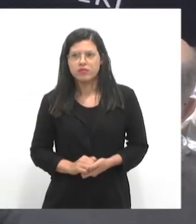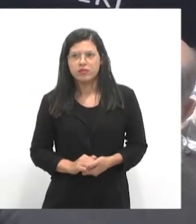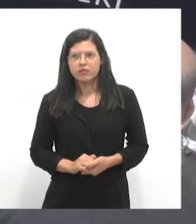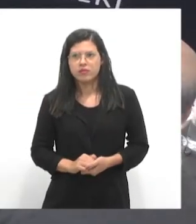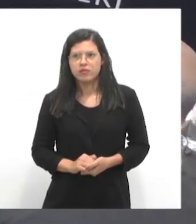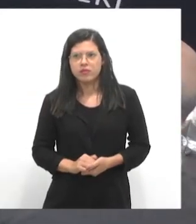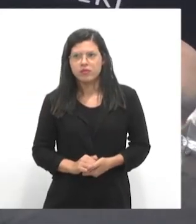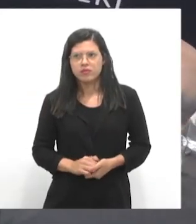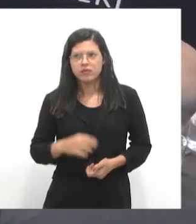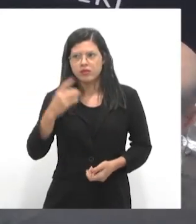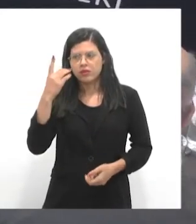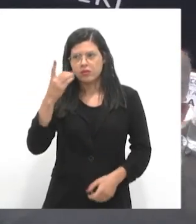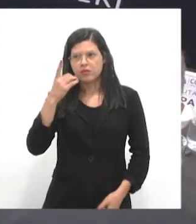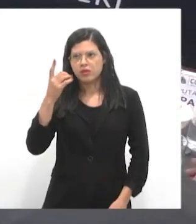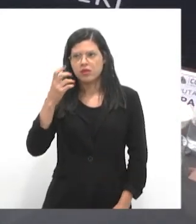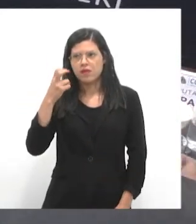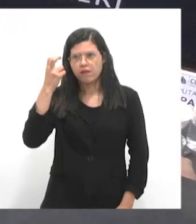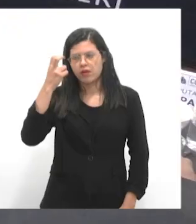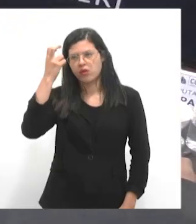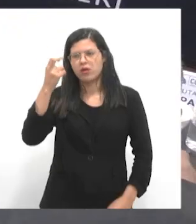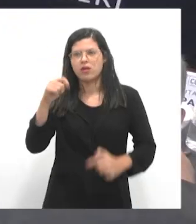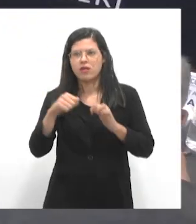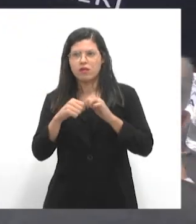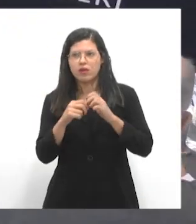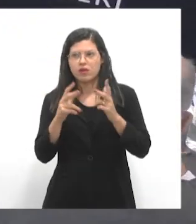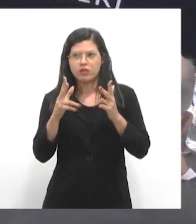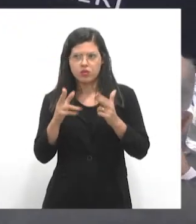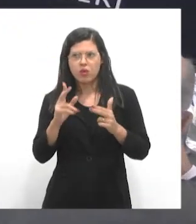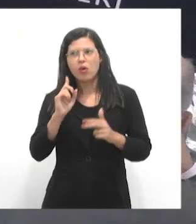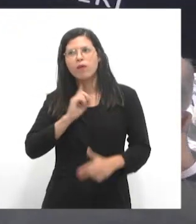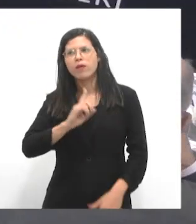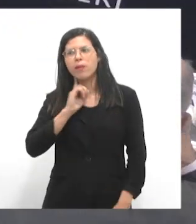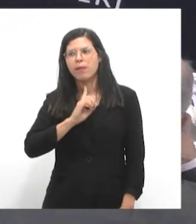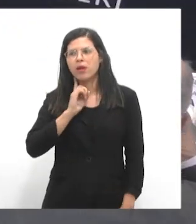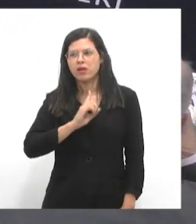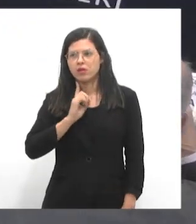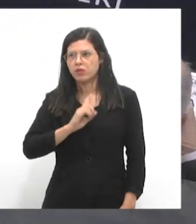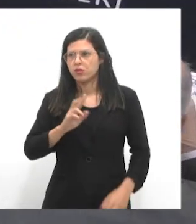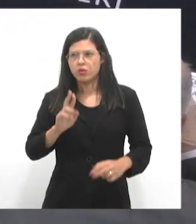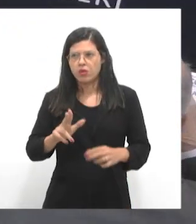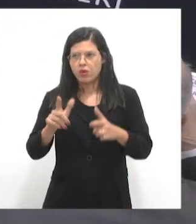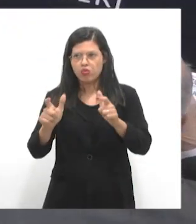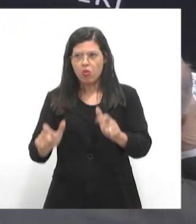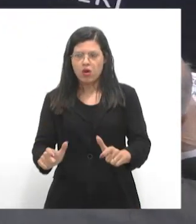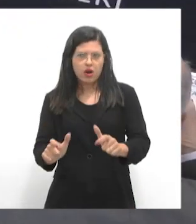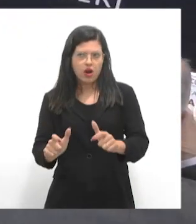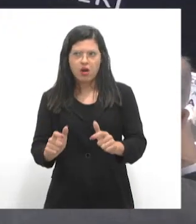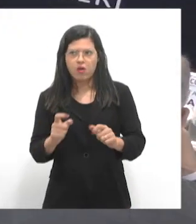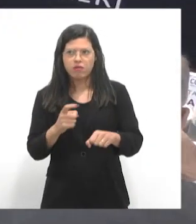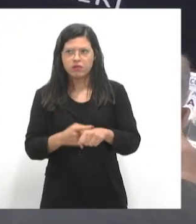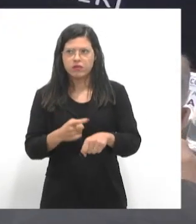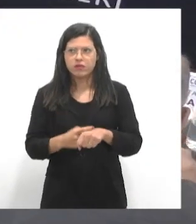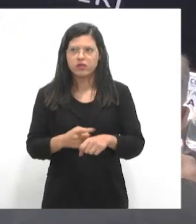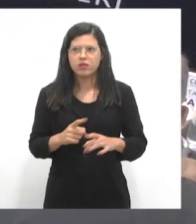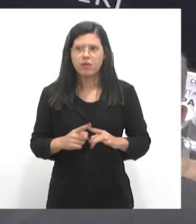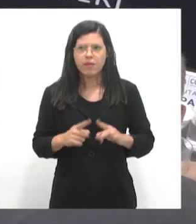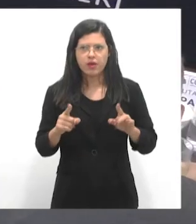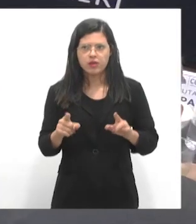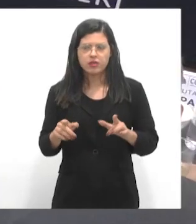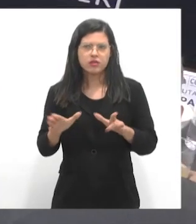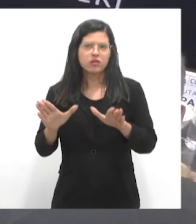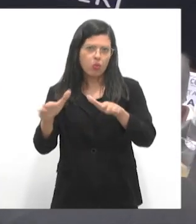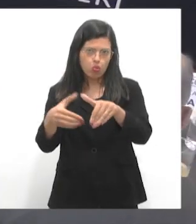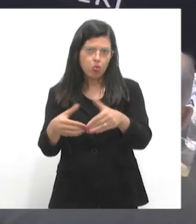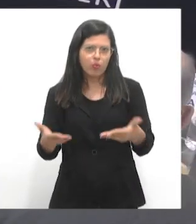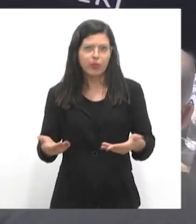que a deputada Verônica fez recentemente com o Flamengo, também não é ao espaço físico do clube, mas a entidade Flamengo,